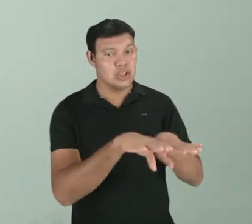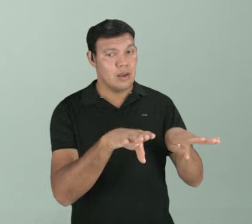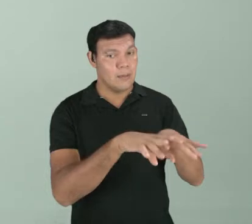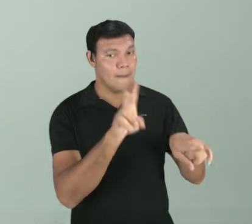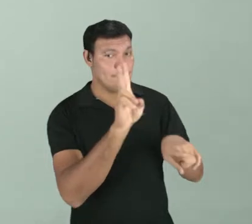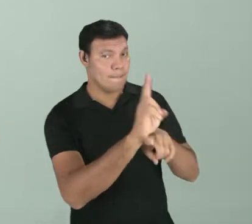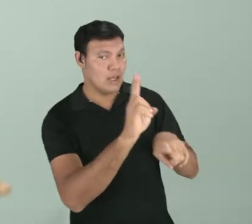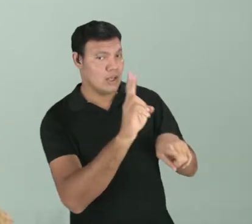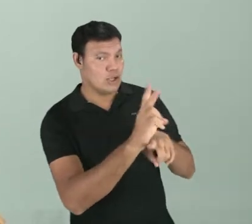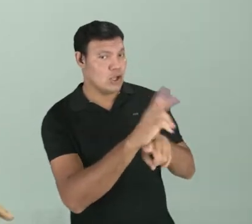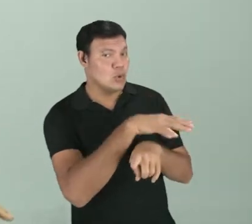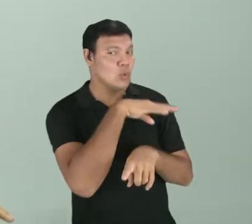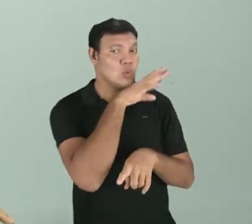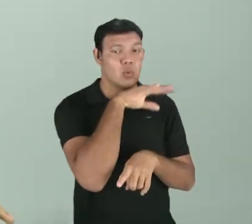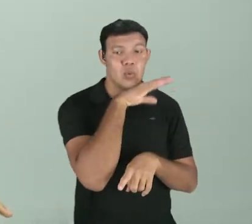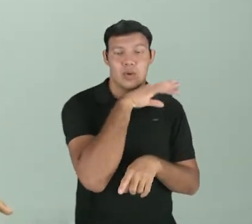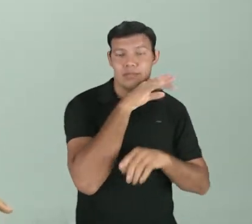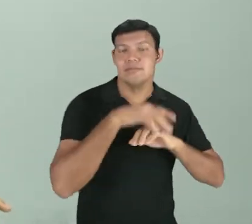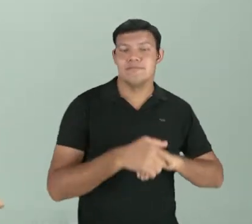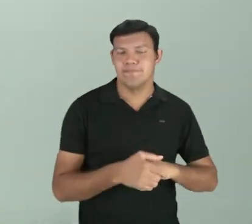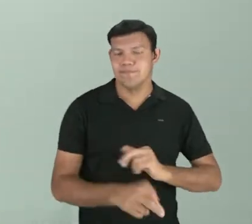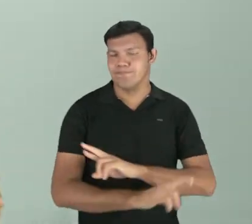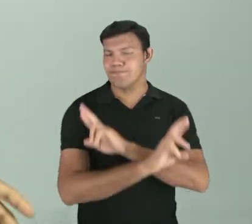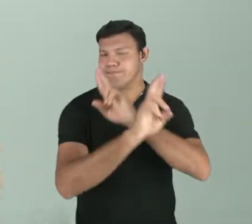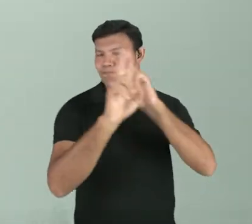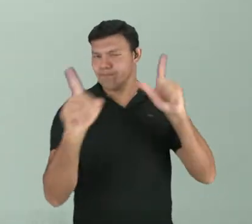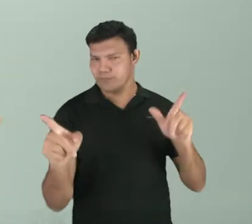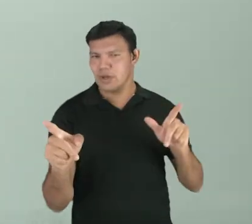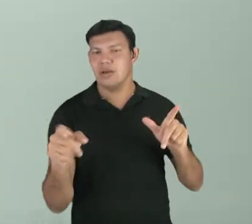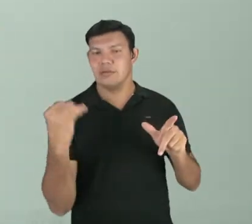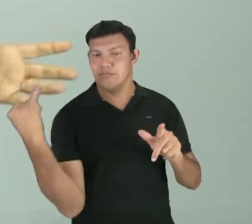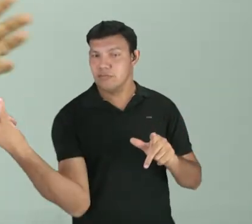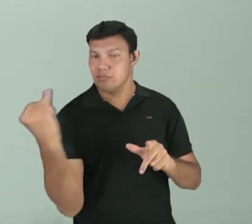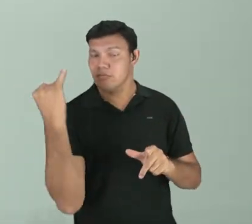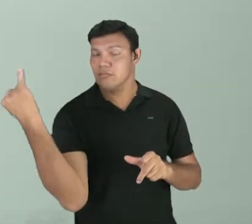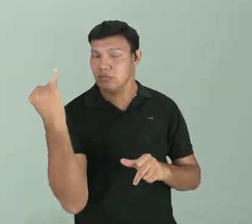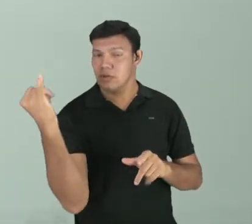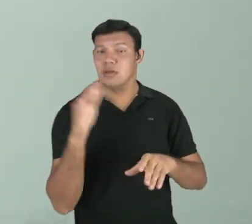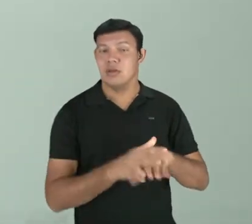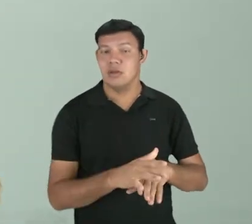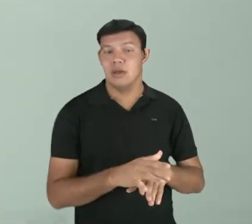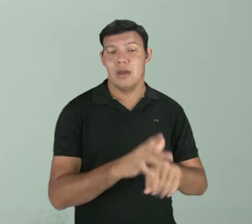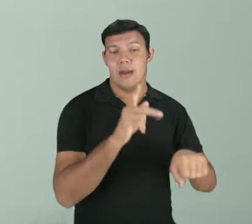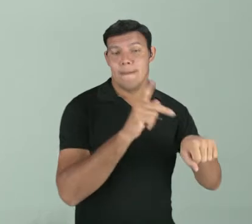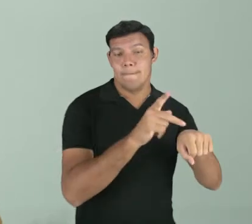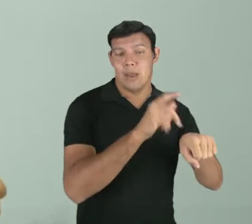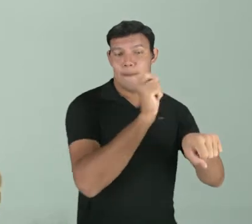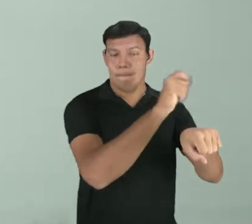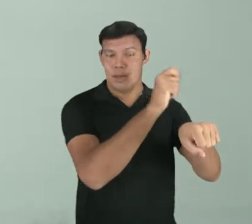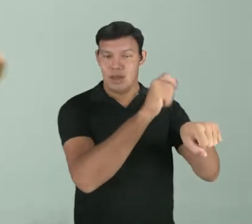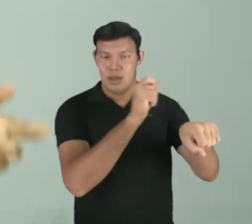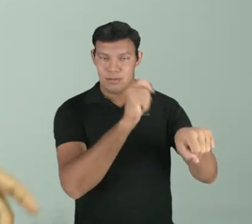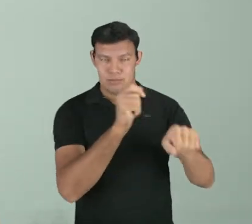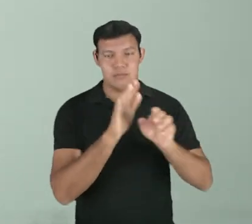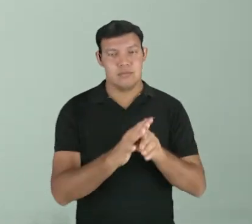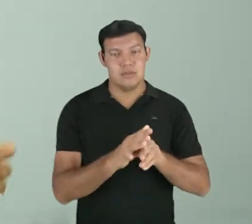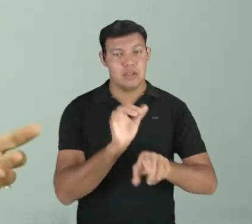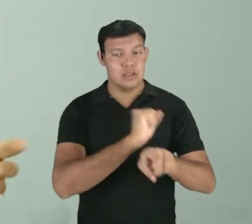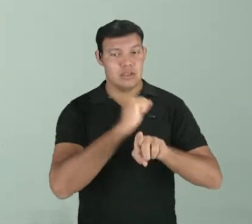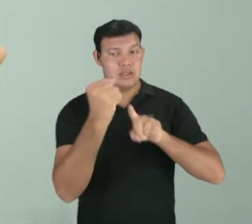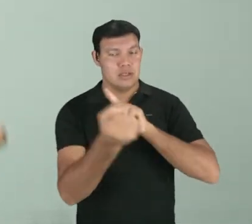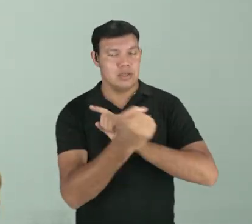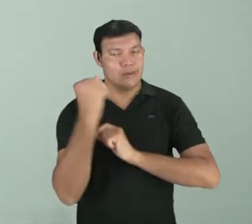aqui vai fazer toda a diferença aí para a gente conseguir fazer essa diferenciação do Paleolítico, né? Onde nós tínhamos as sociedades